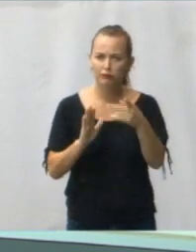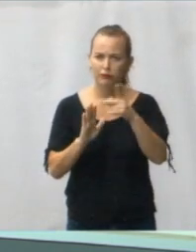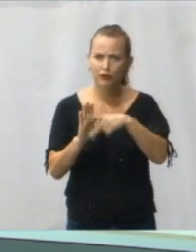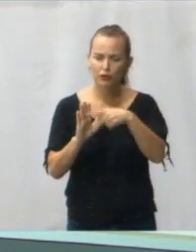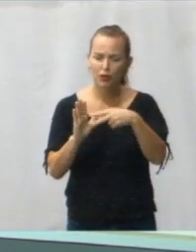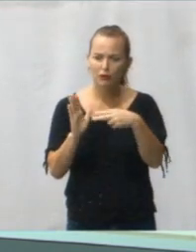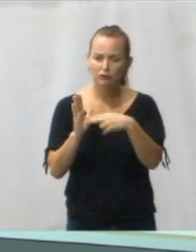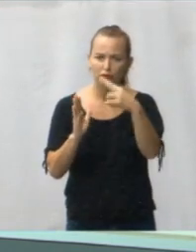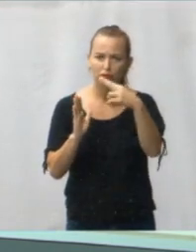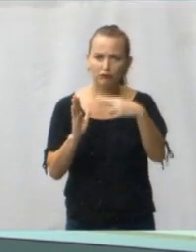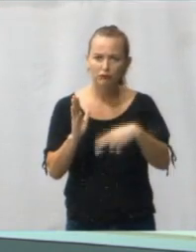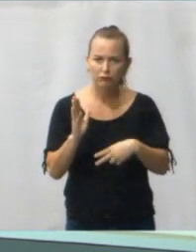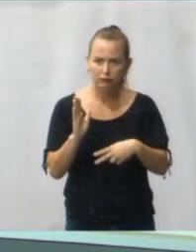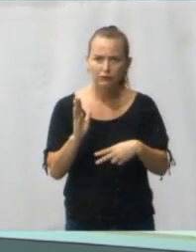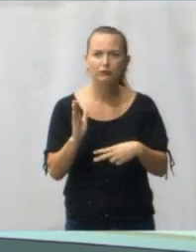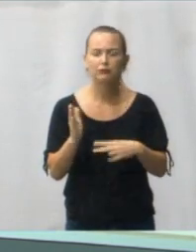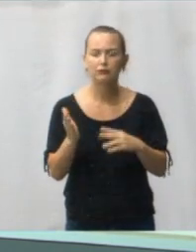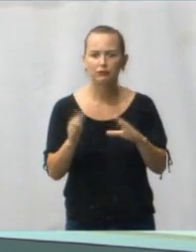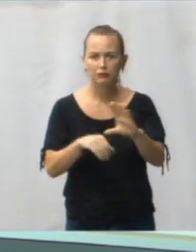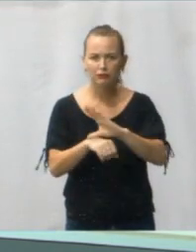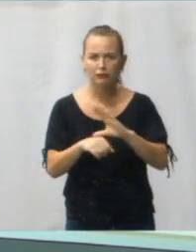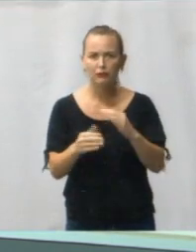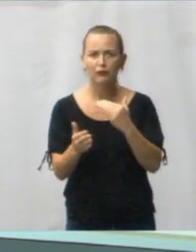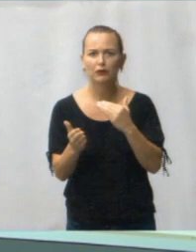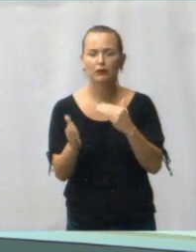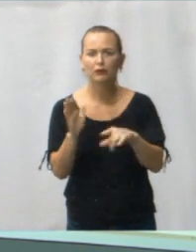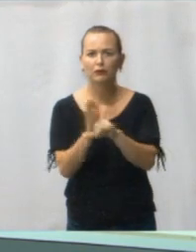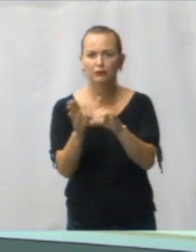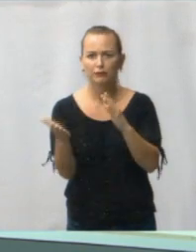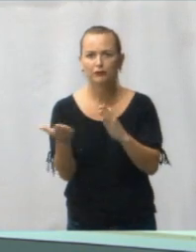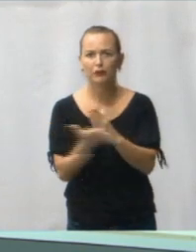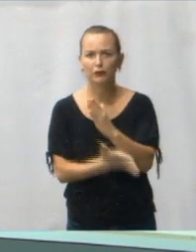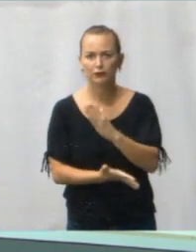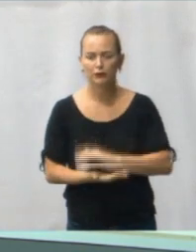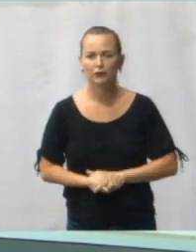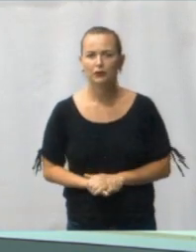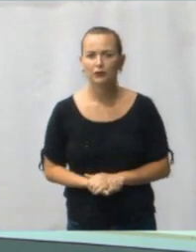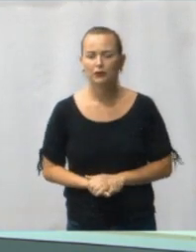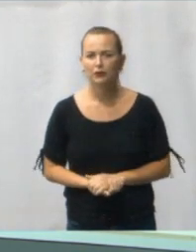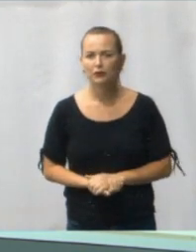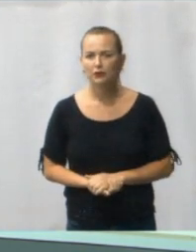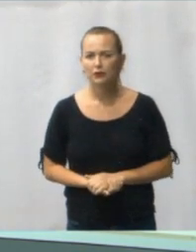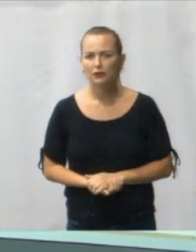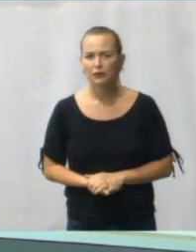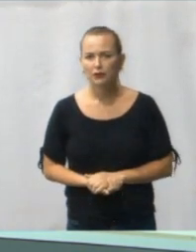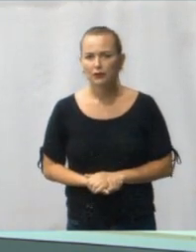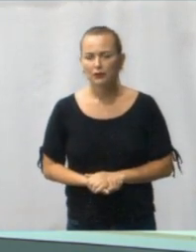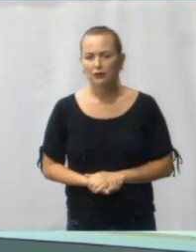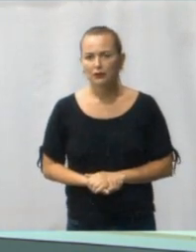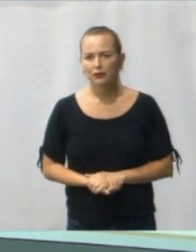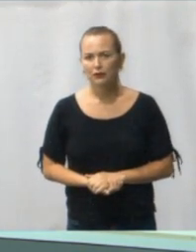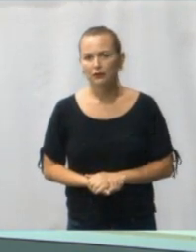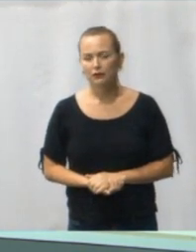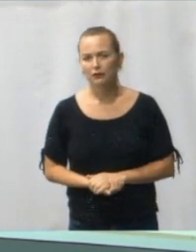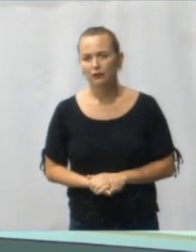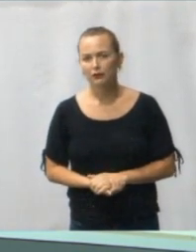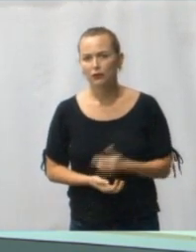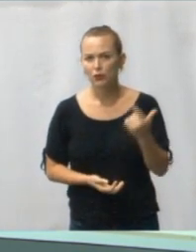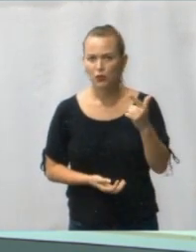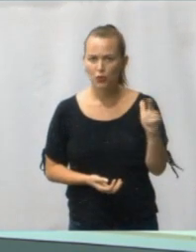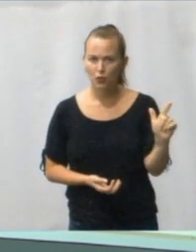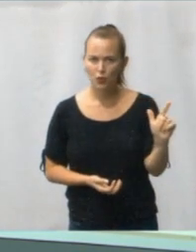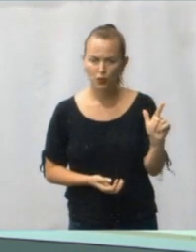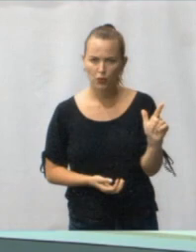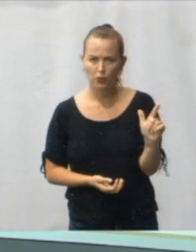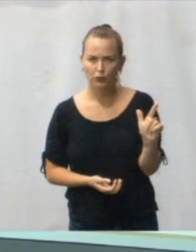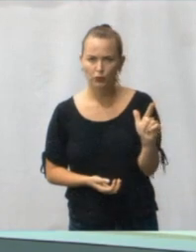constitucionalidade e legalidade. Aí, como voto os... Aí eu vou pedir para votar... Os demais membros. Todos os líderes no